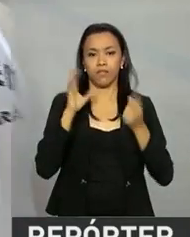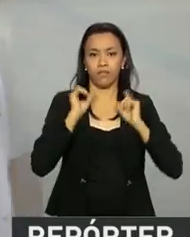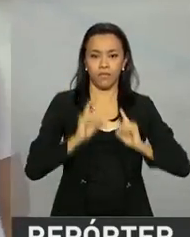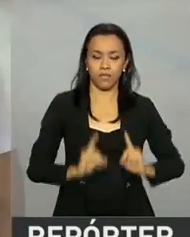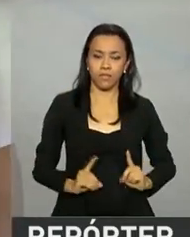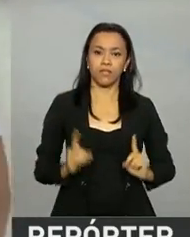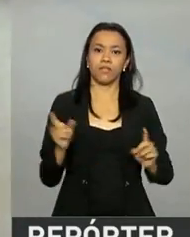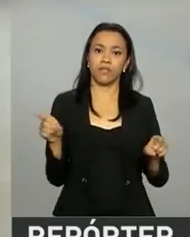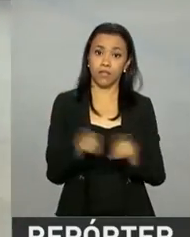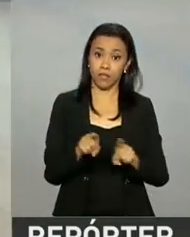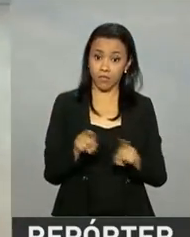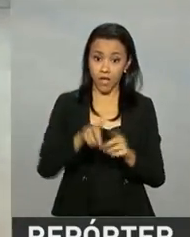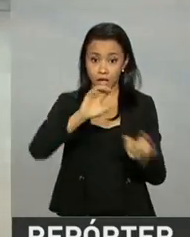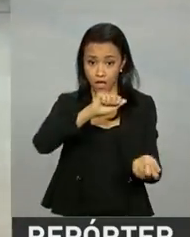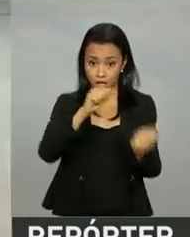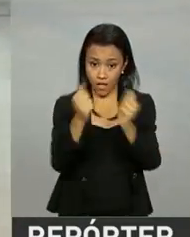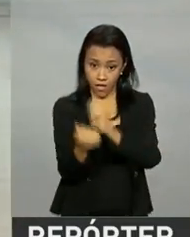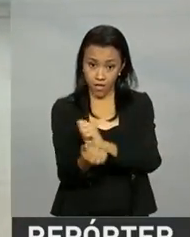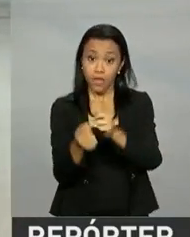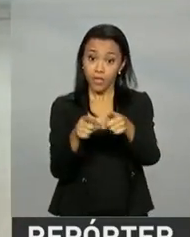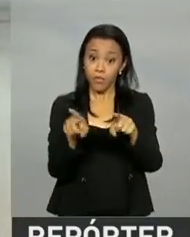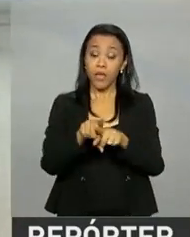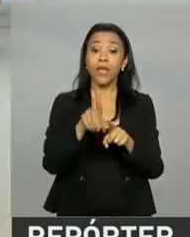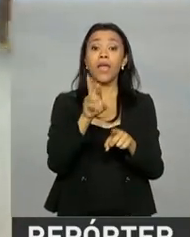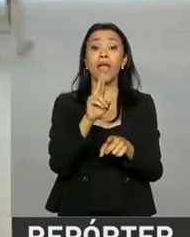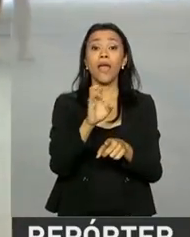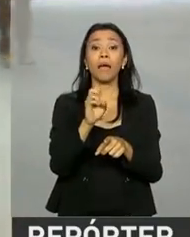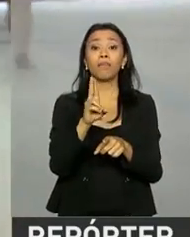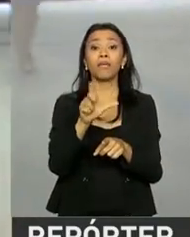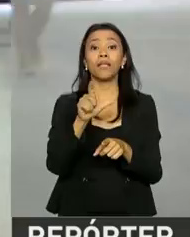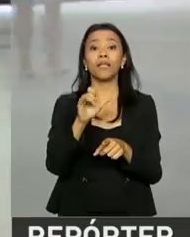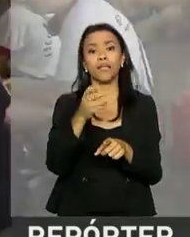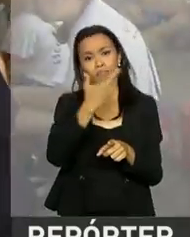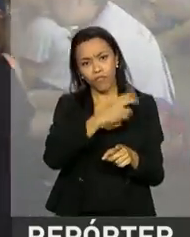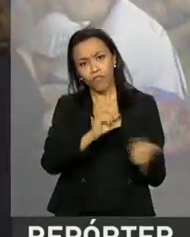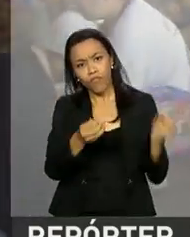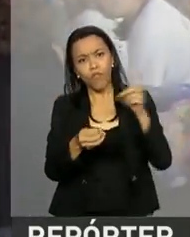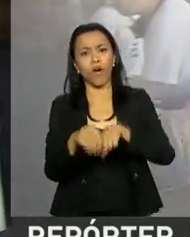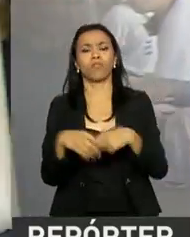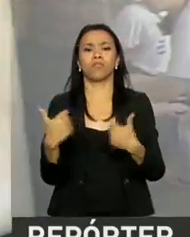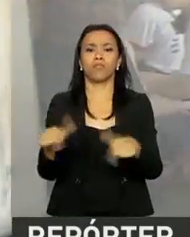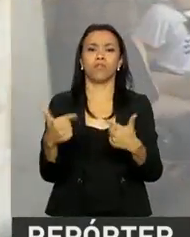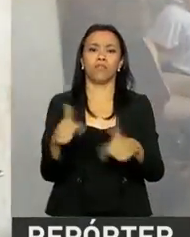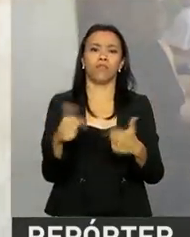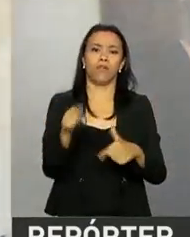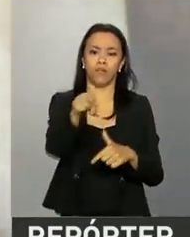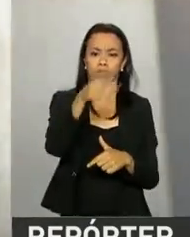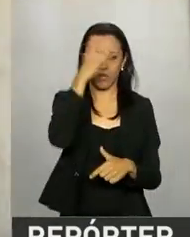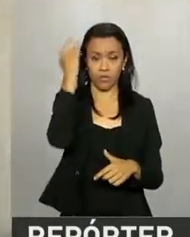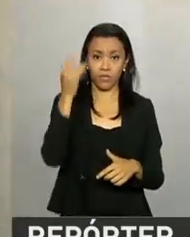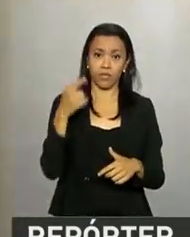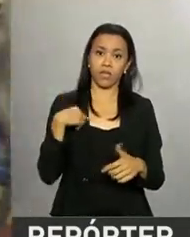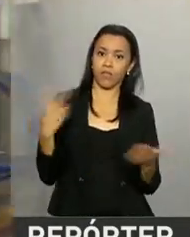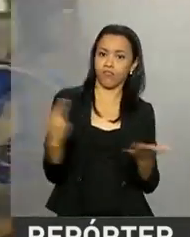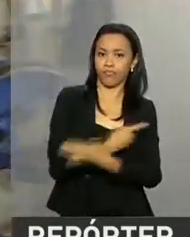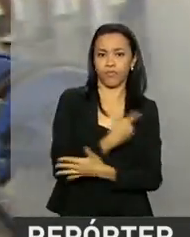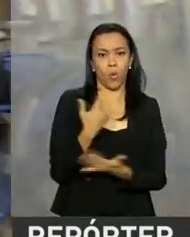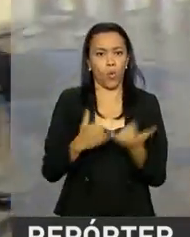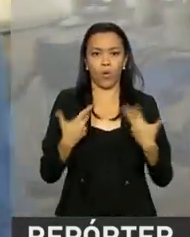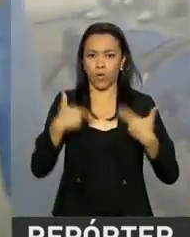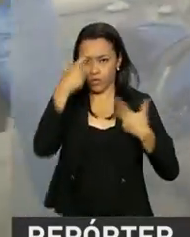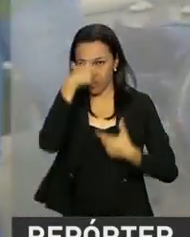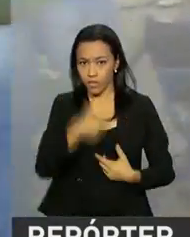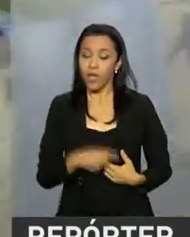Deficiência e Reabilitados pelo INSS no Mercado de Trabalho. São atividades para marcar o Dia D da